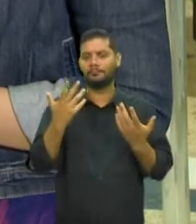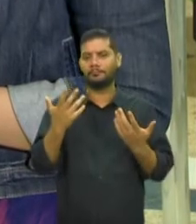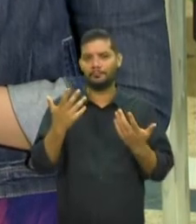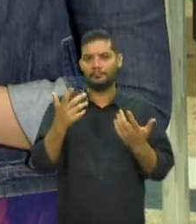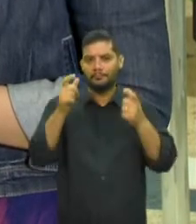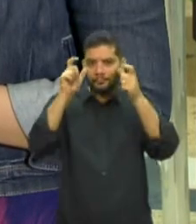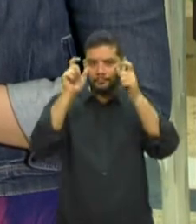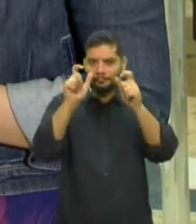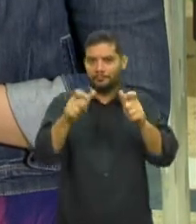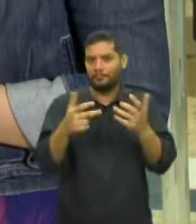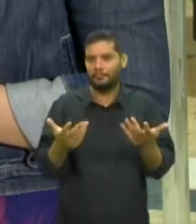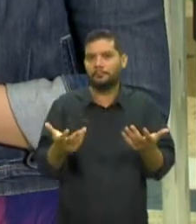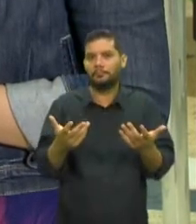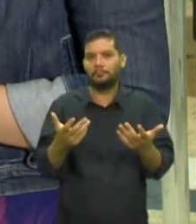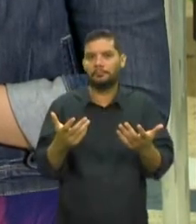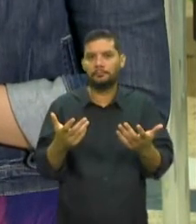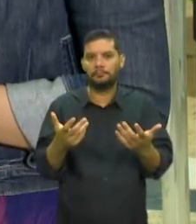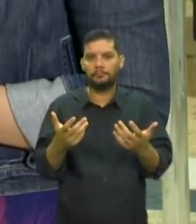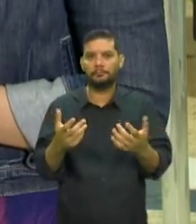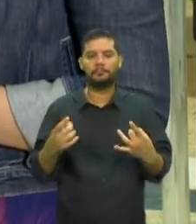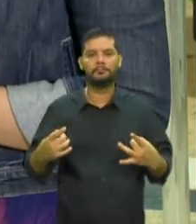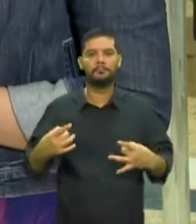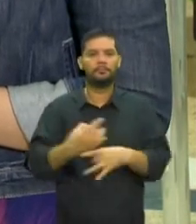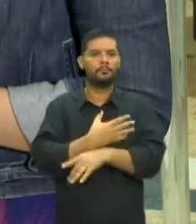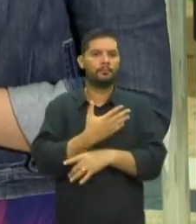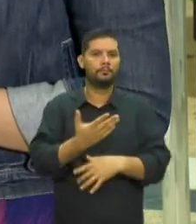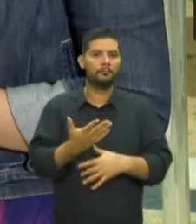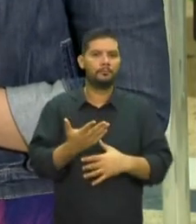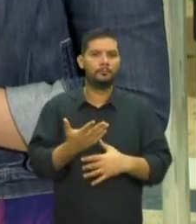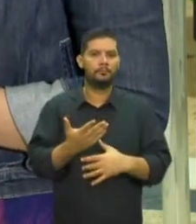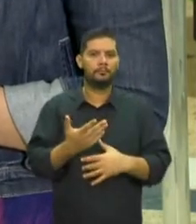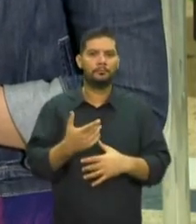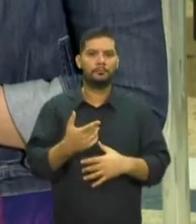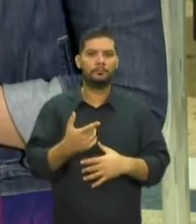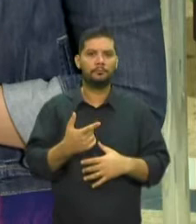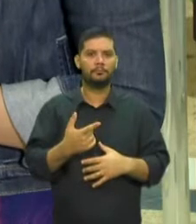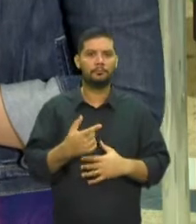cidade que tem uma vocação natural para isso.